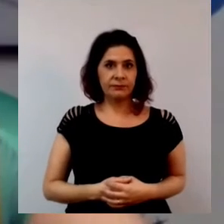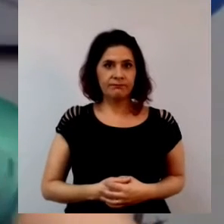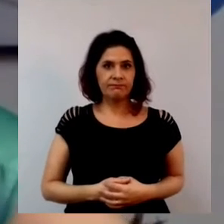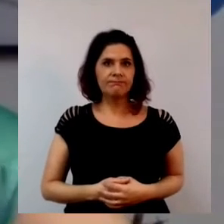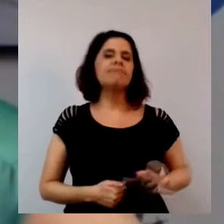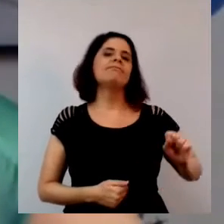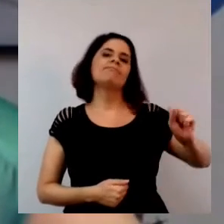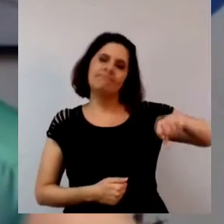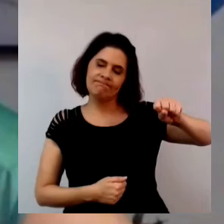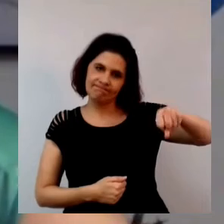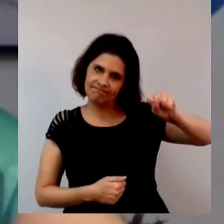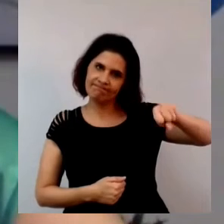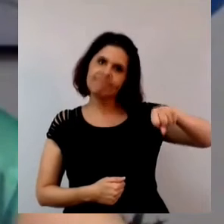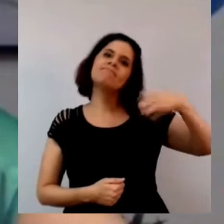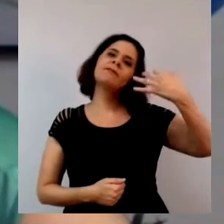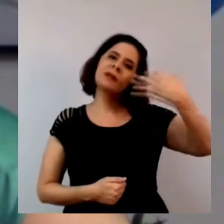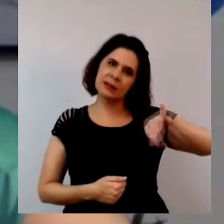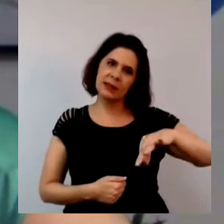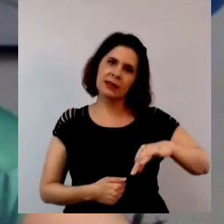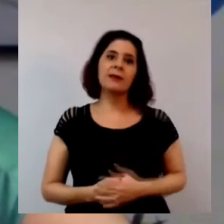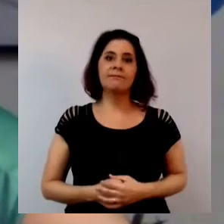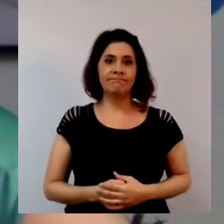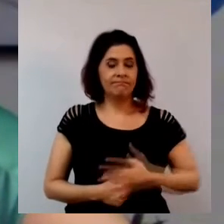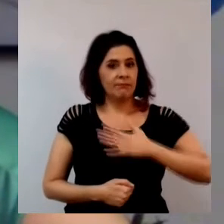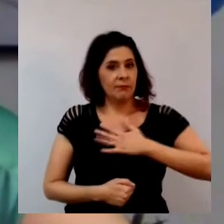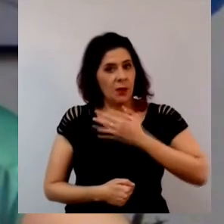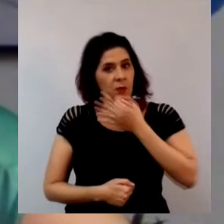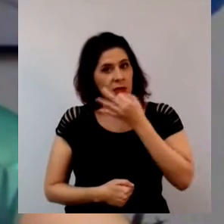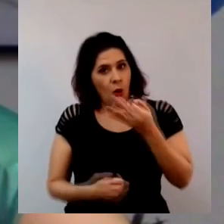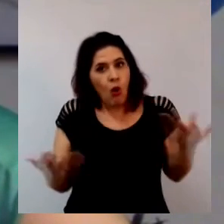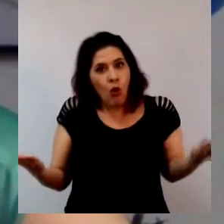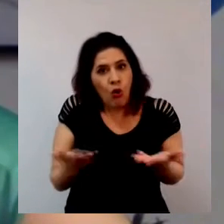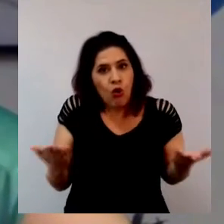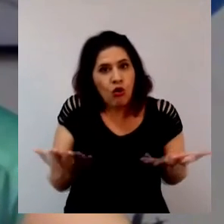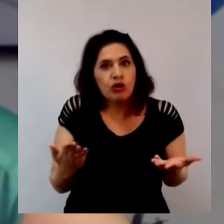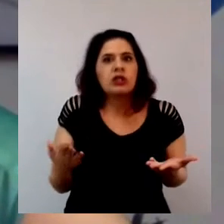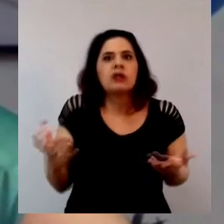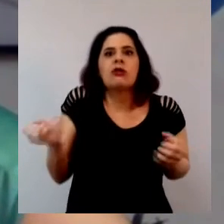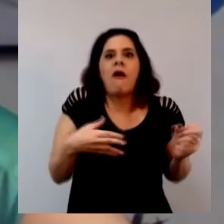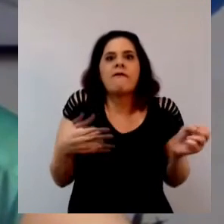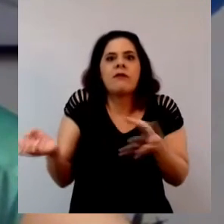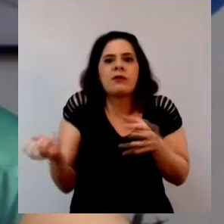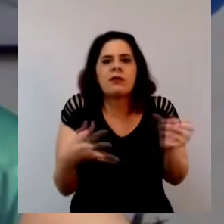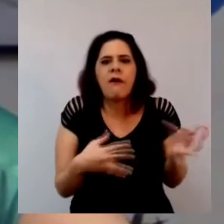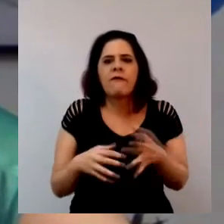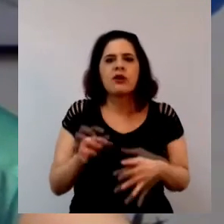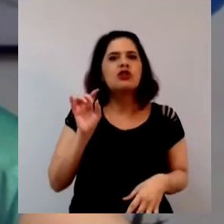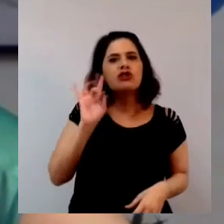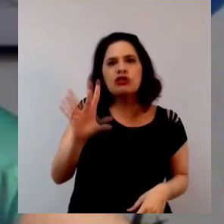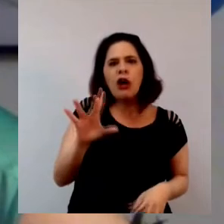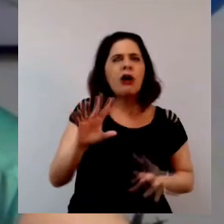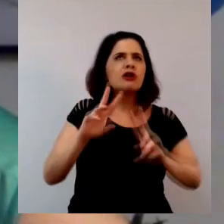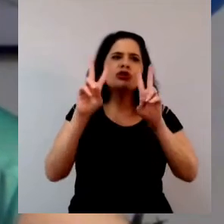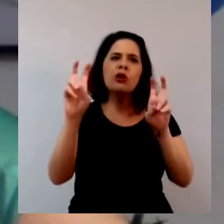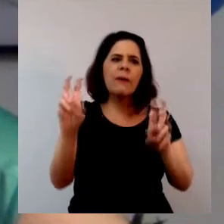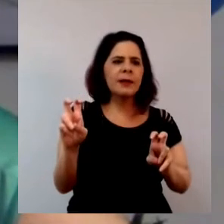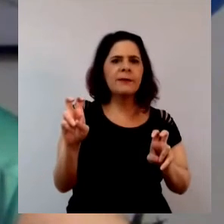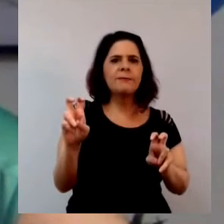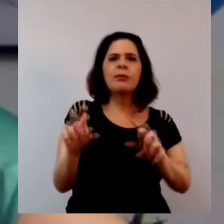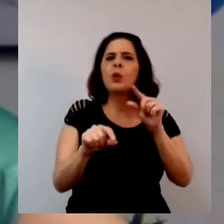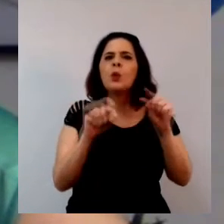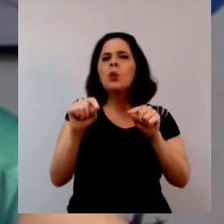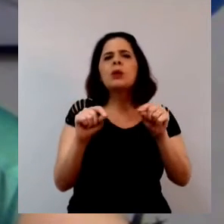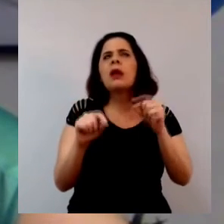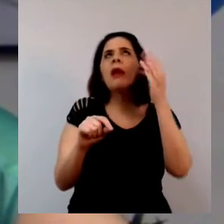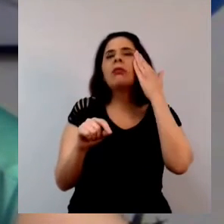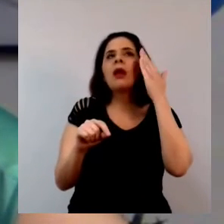que inovação hoje não é apenas sobre o que a gente entende, né, muitas vezes como